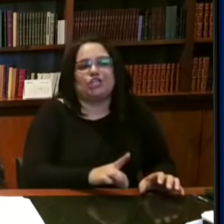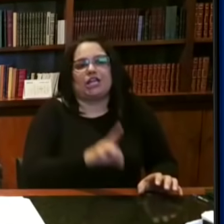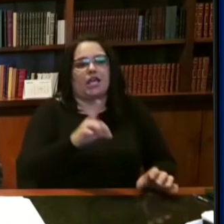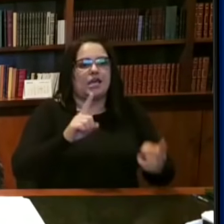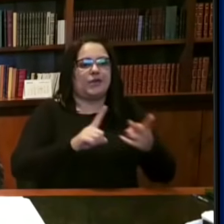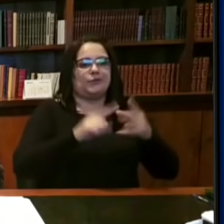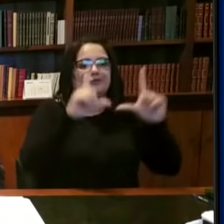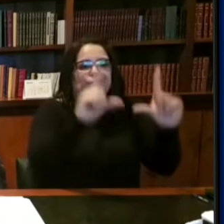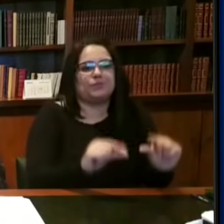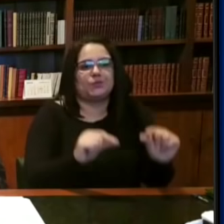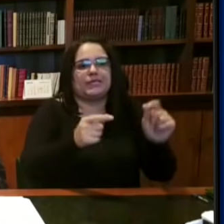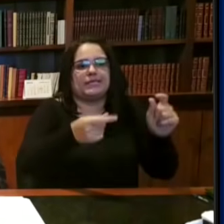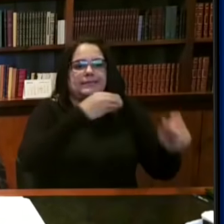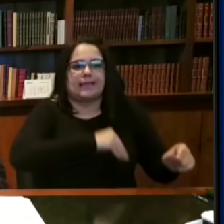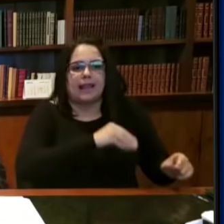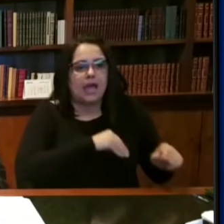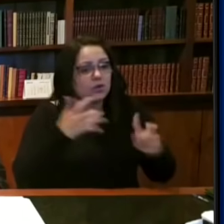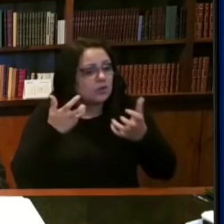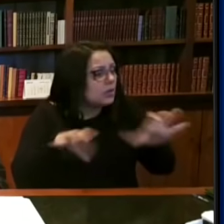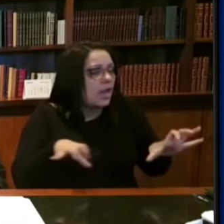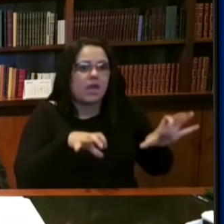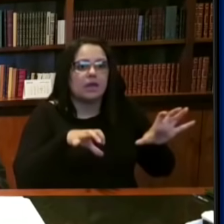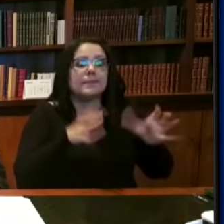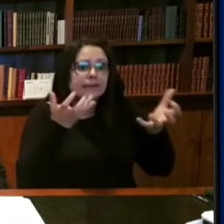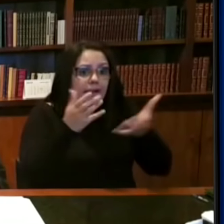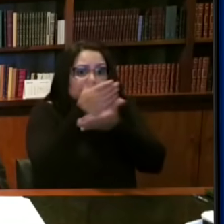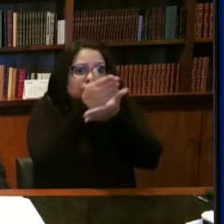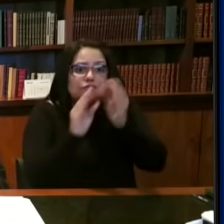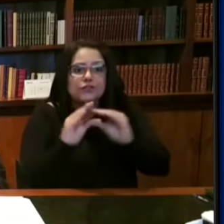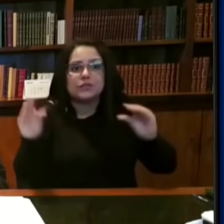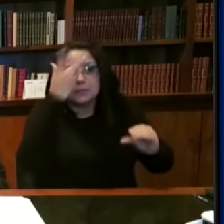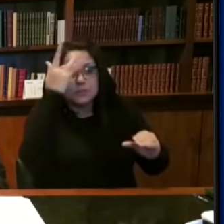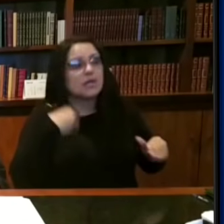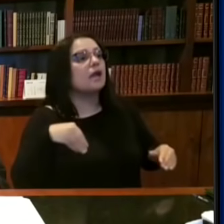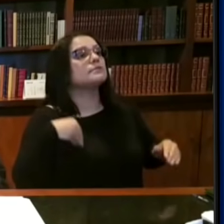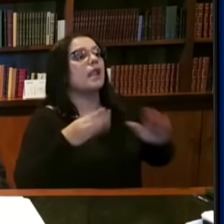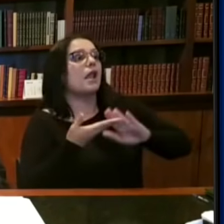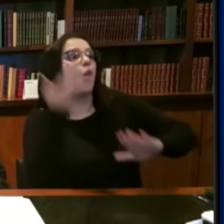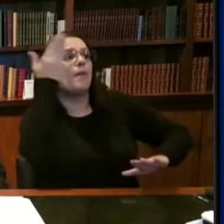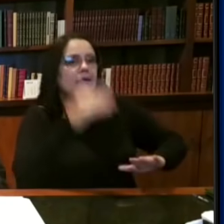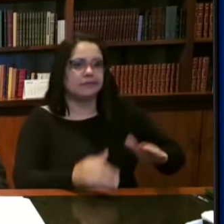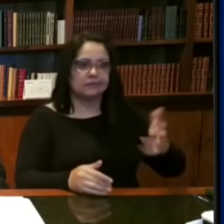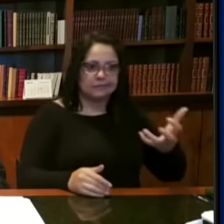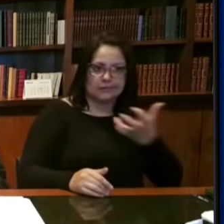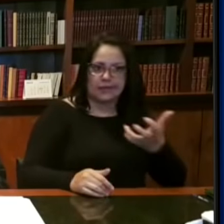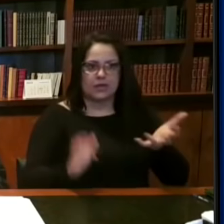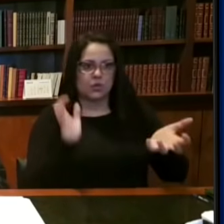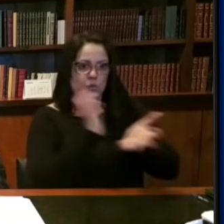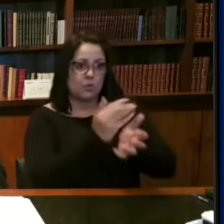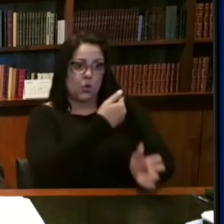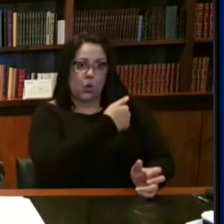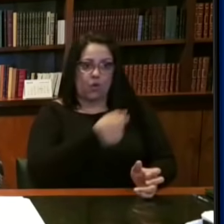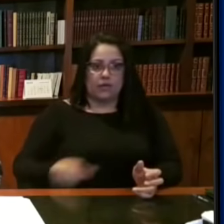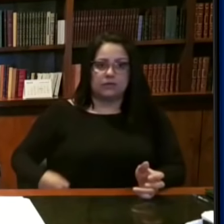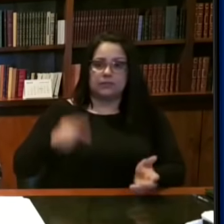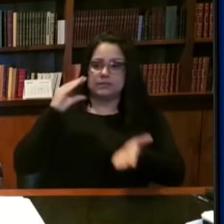ninguém, mas aceitou que houvesse um compartilhamento, porque tinha gente pedindo aumento de salário, tinha governadores